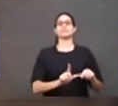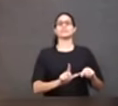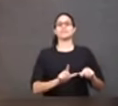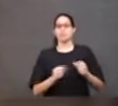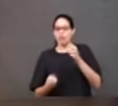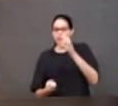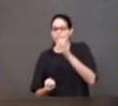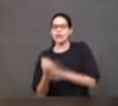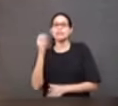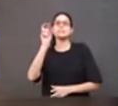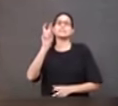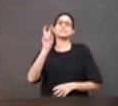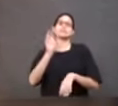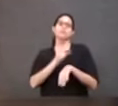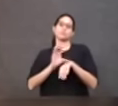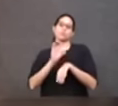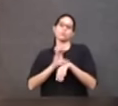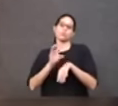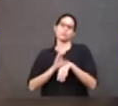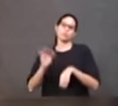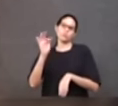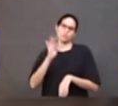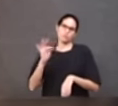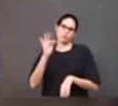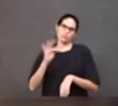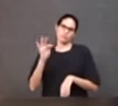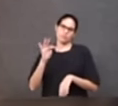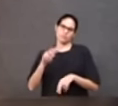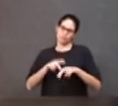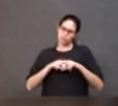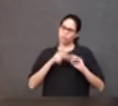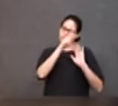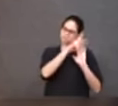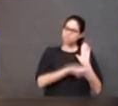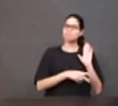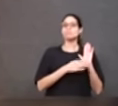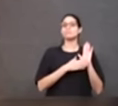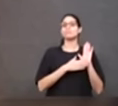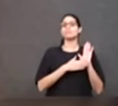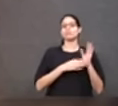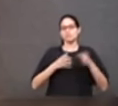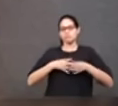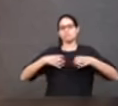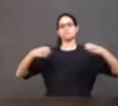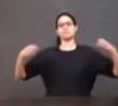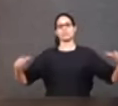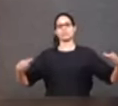graduação dentro do nosso grande projeto de expansão com que nos apresentamos e